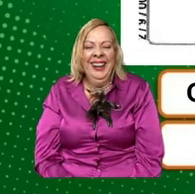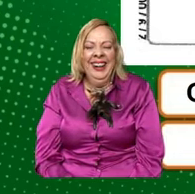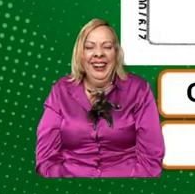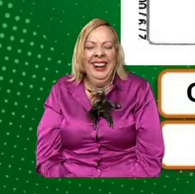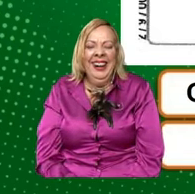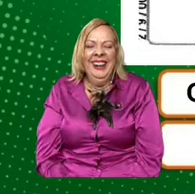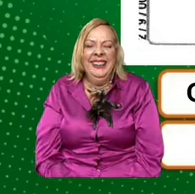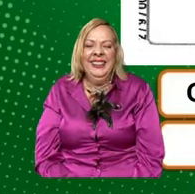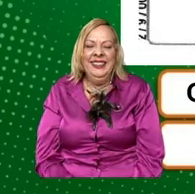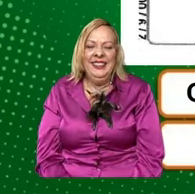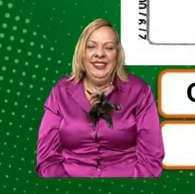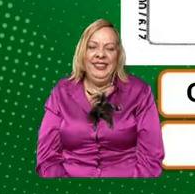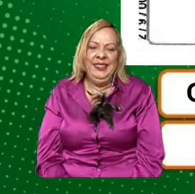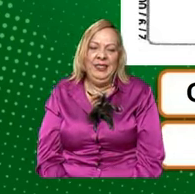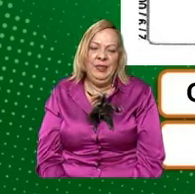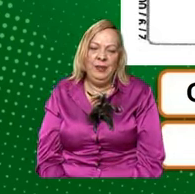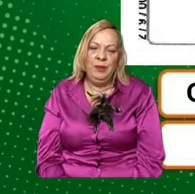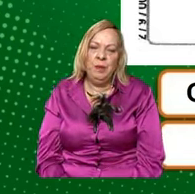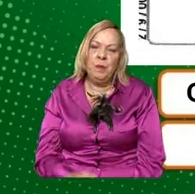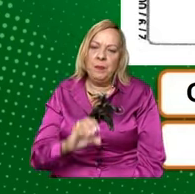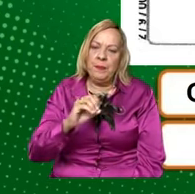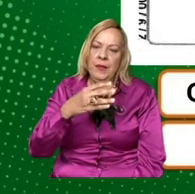aí. O título é o